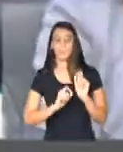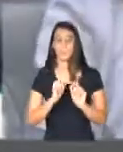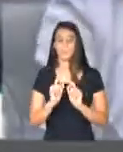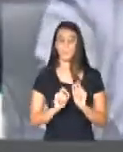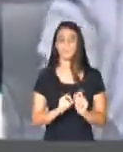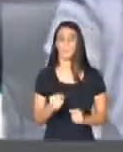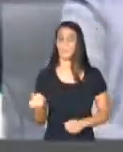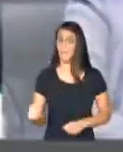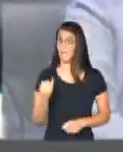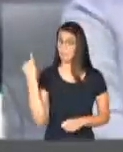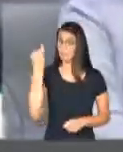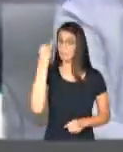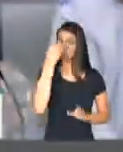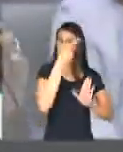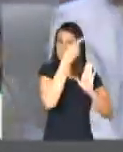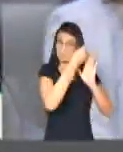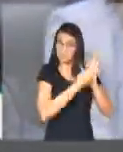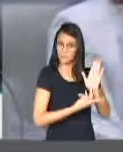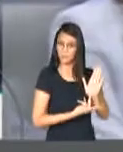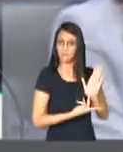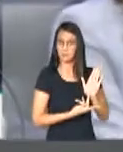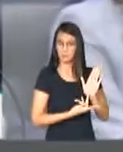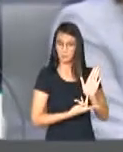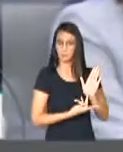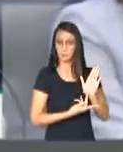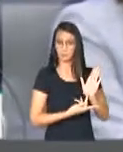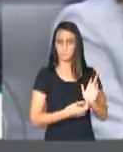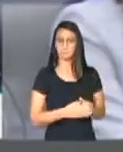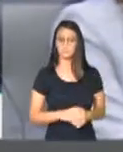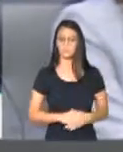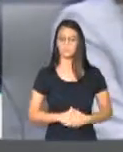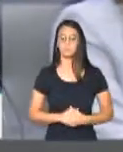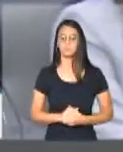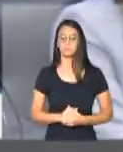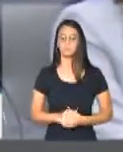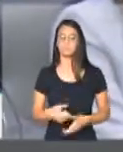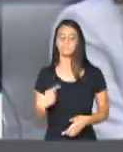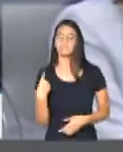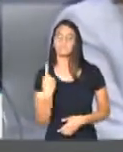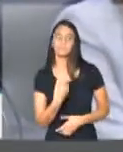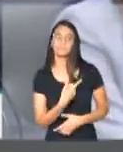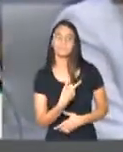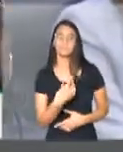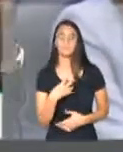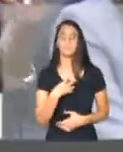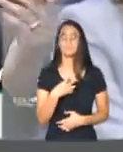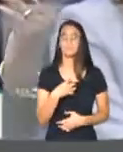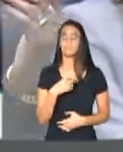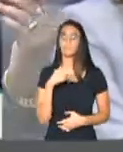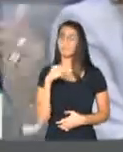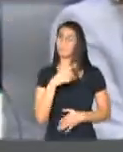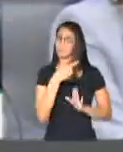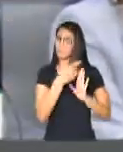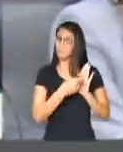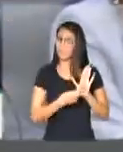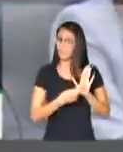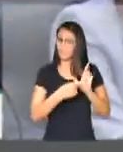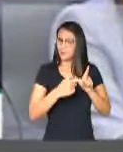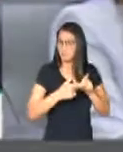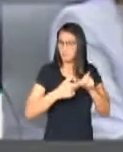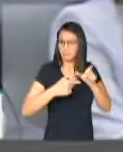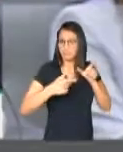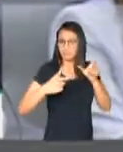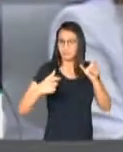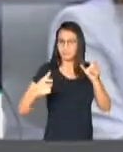importância deste projeto, em que pese nós sentimos de que ele não foi tão